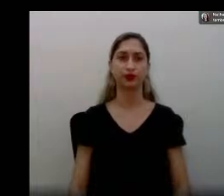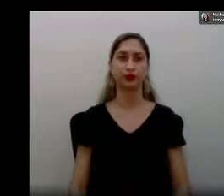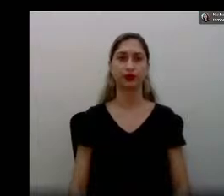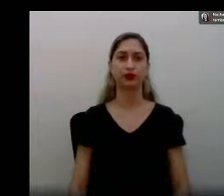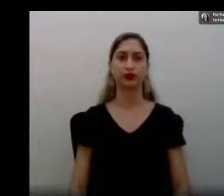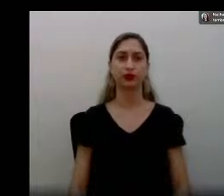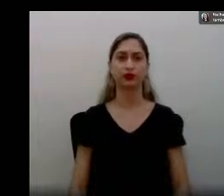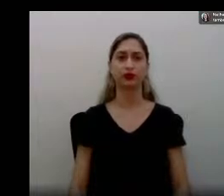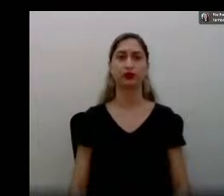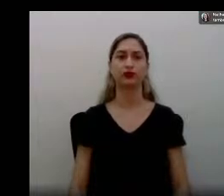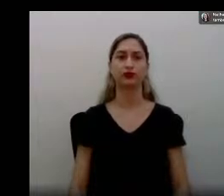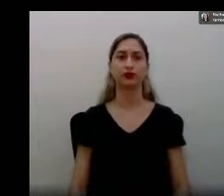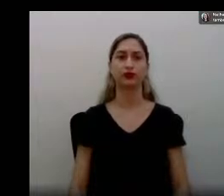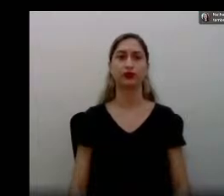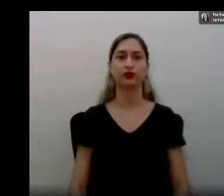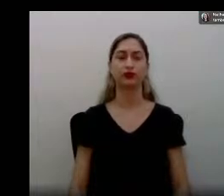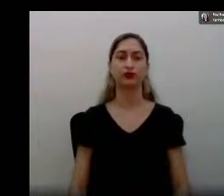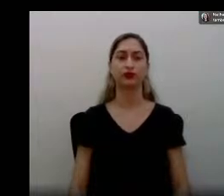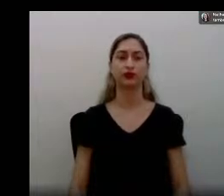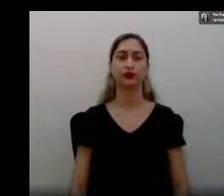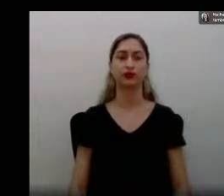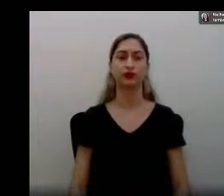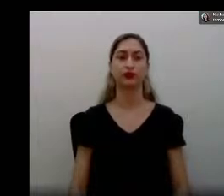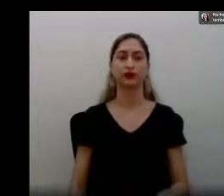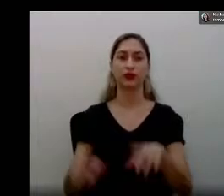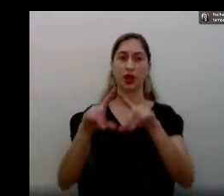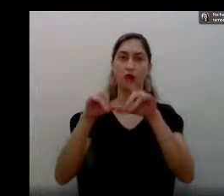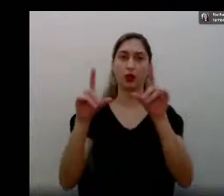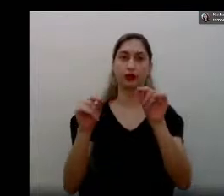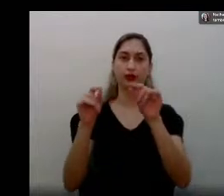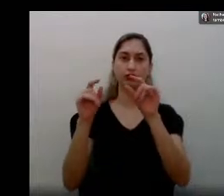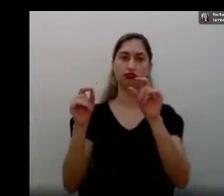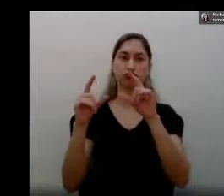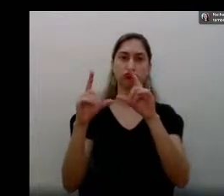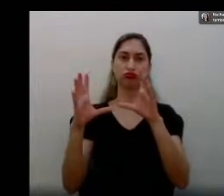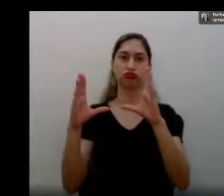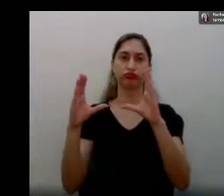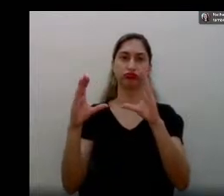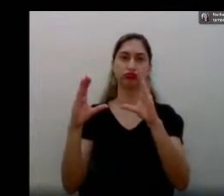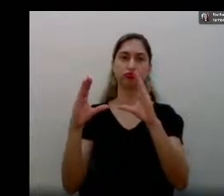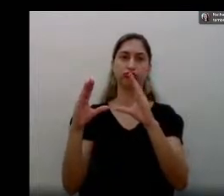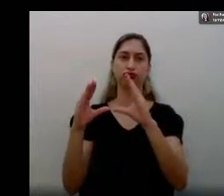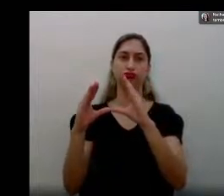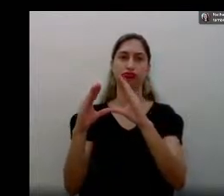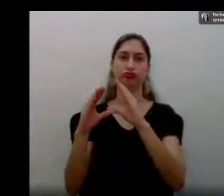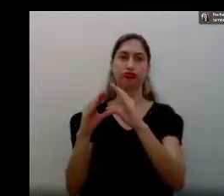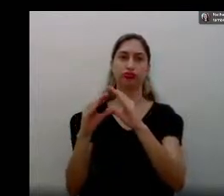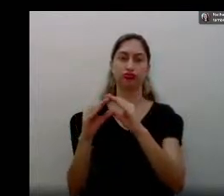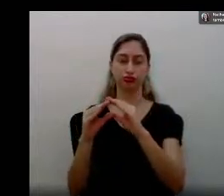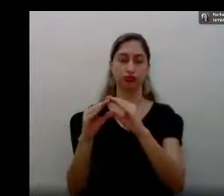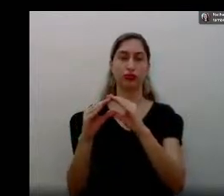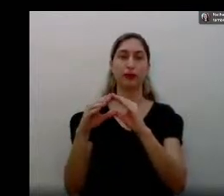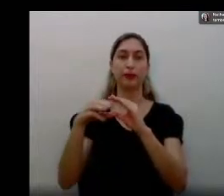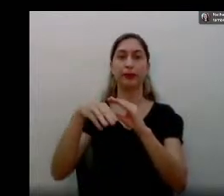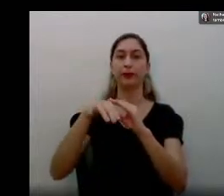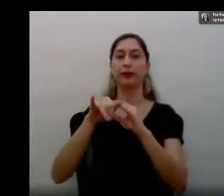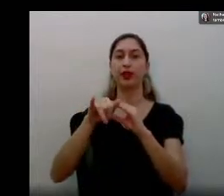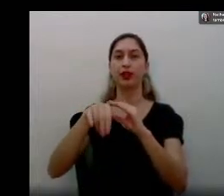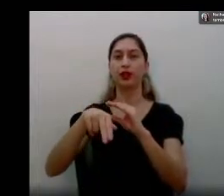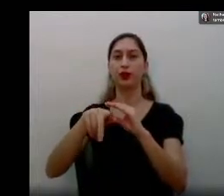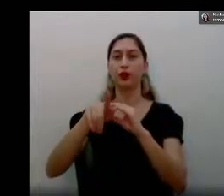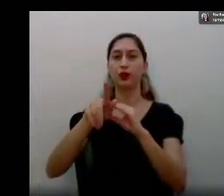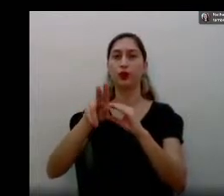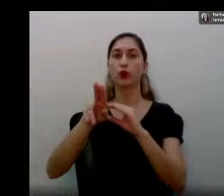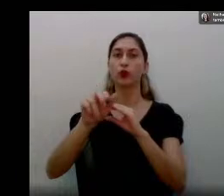quarto minguante tá Semana que vem a gente tem lua nova a quarto minguante foi ontem dia seis